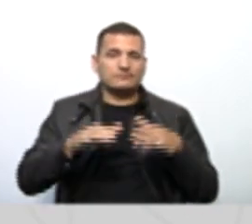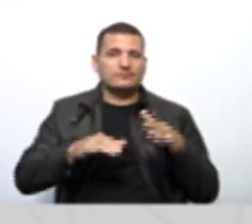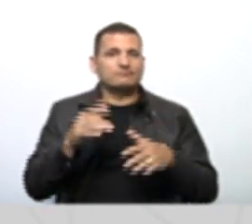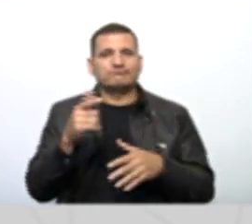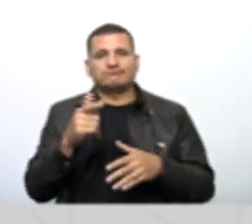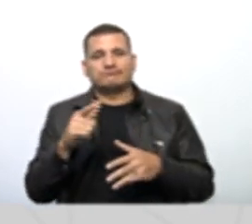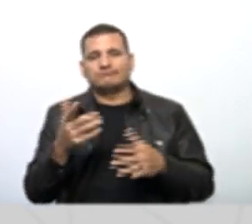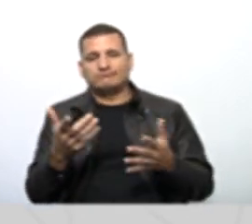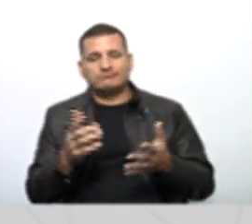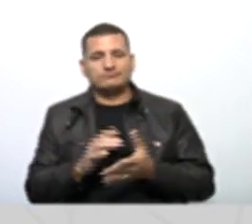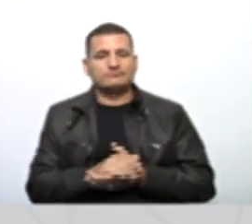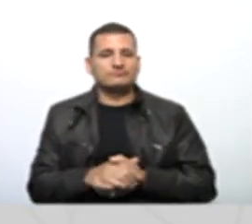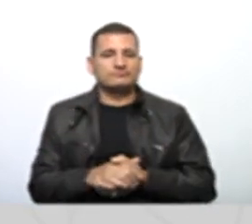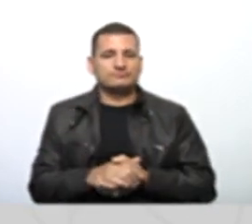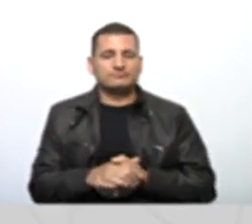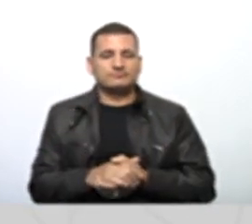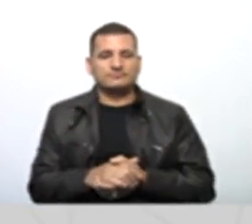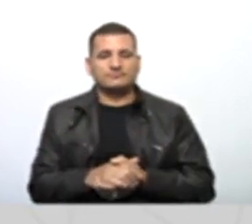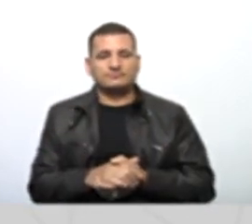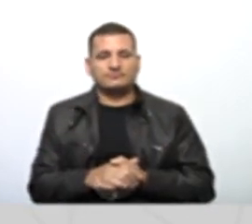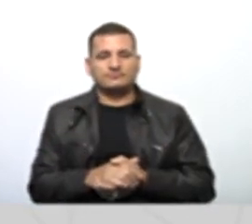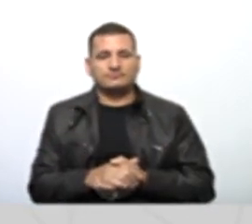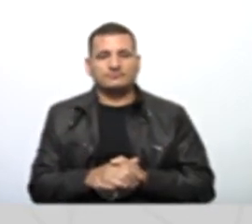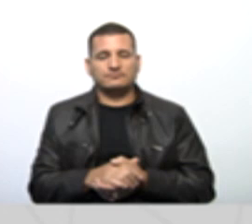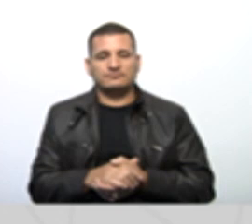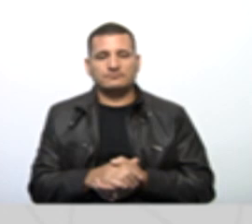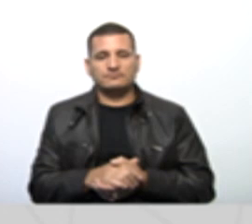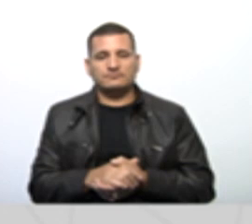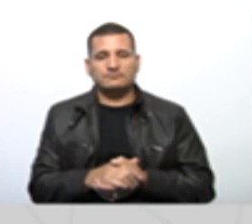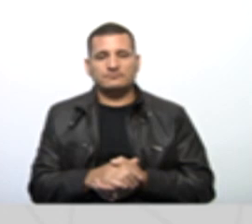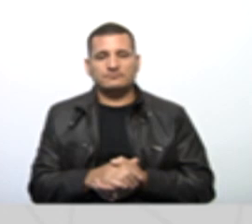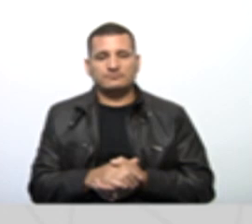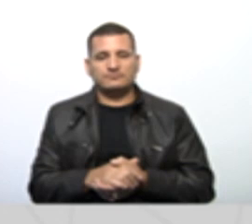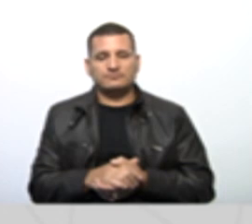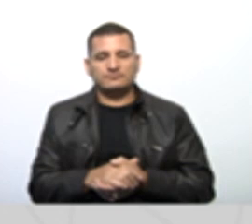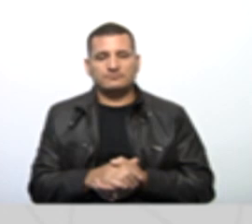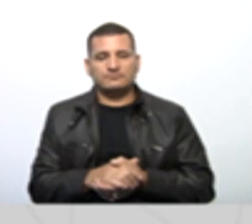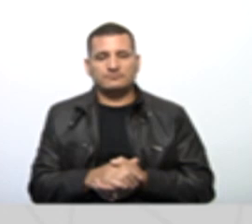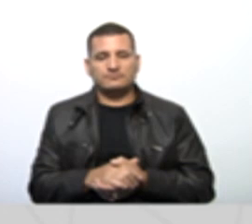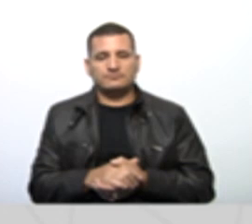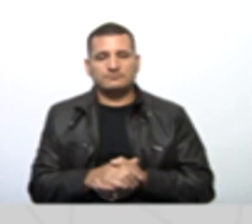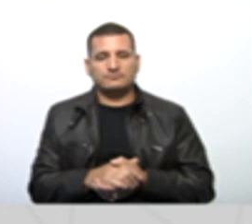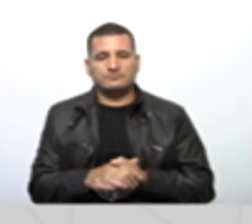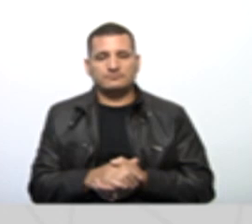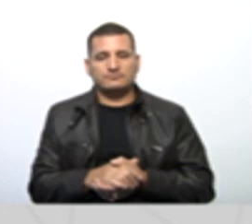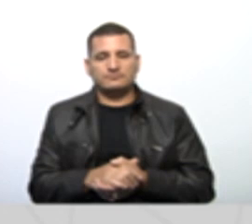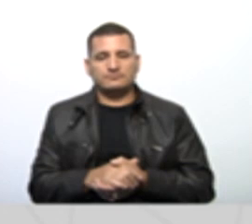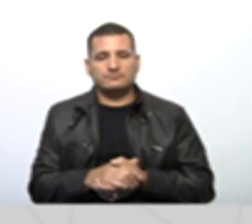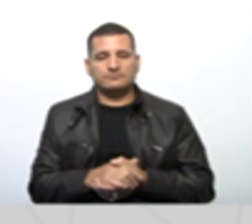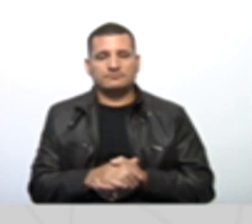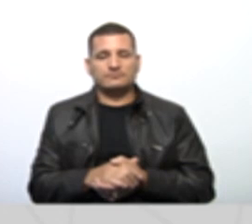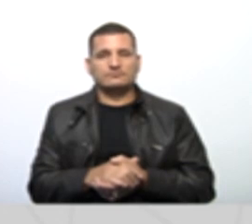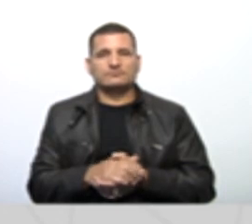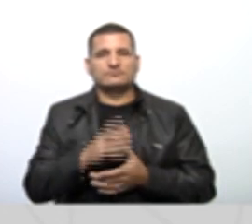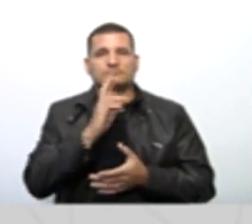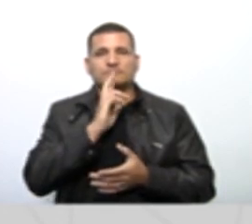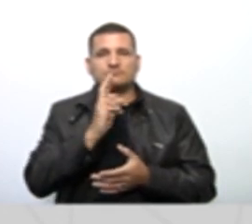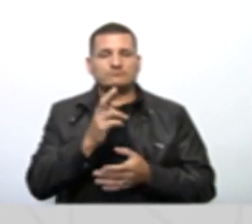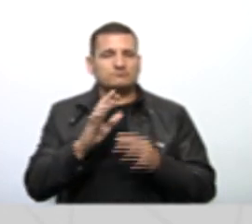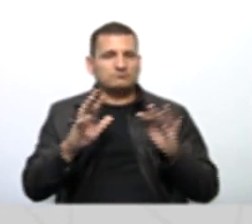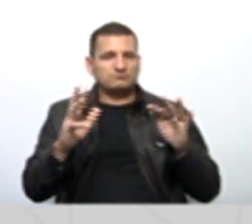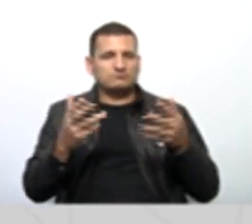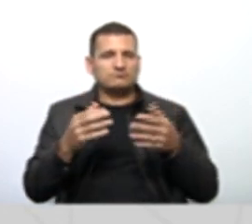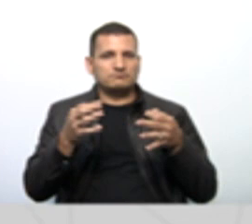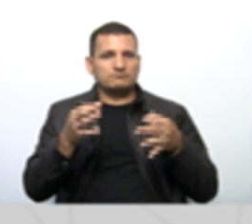é exatamente o som então o pessoal é todo mundo acertou a questão cabo p